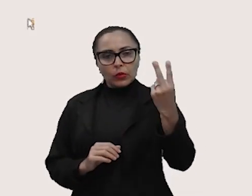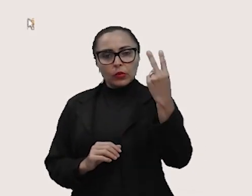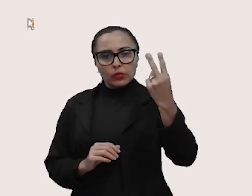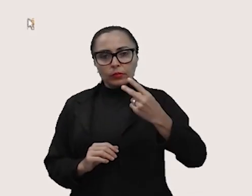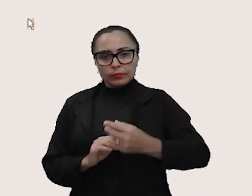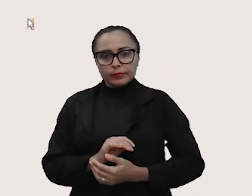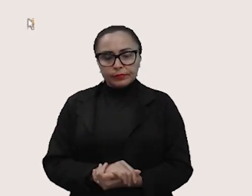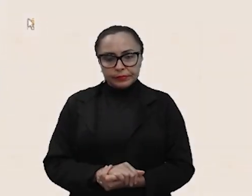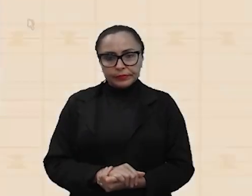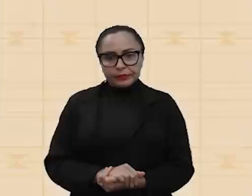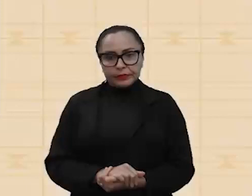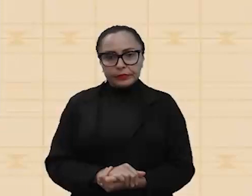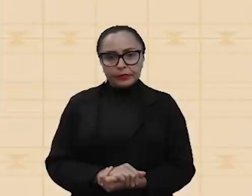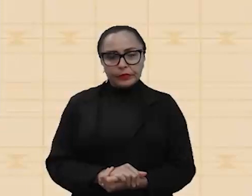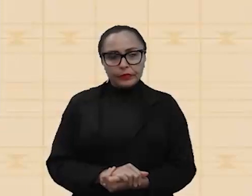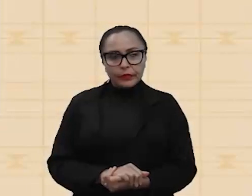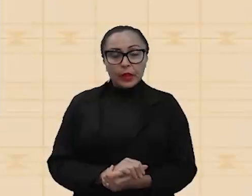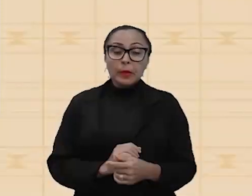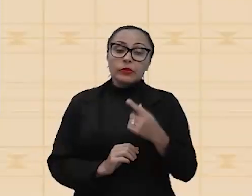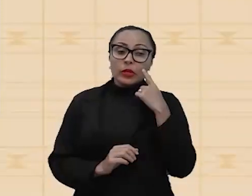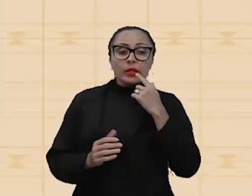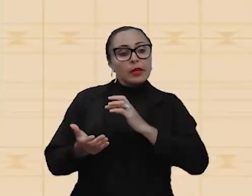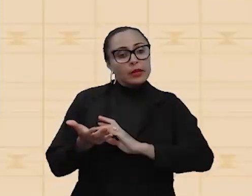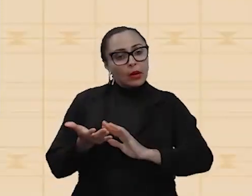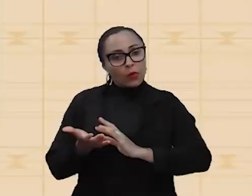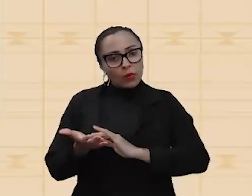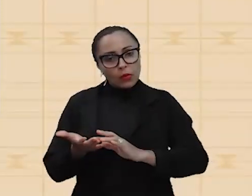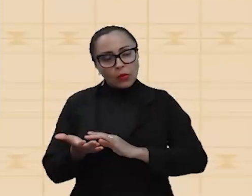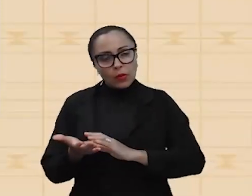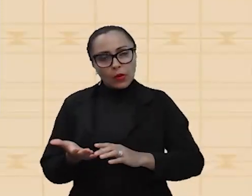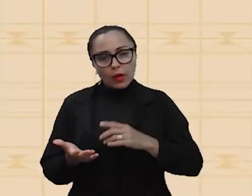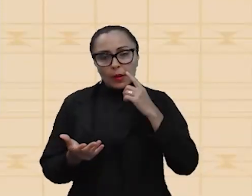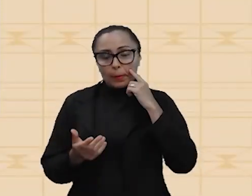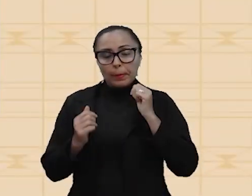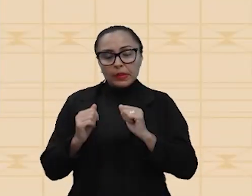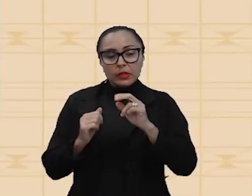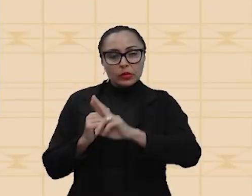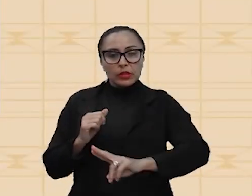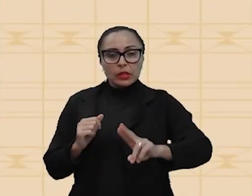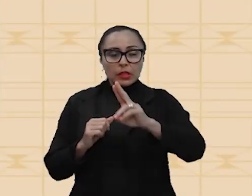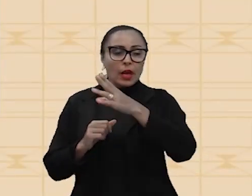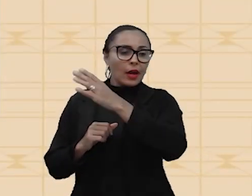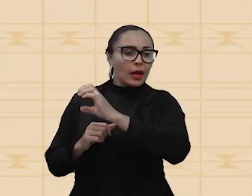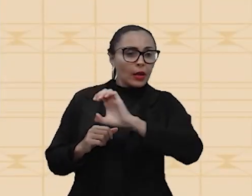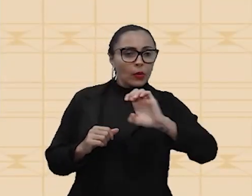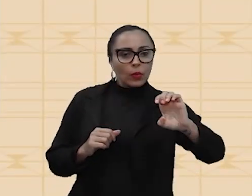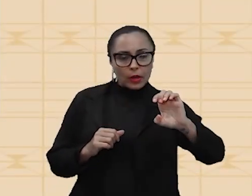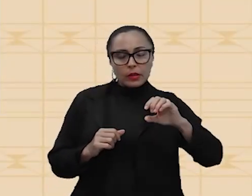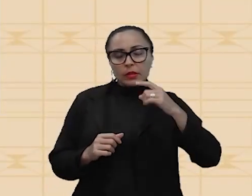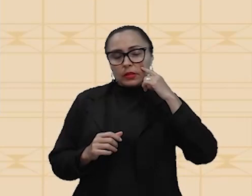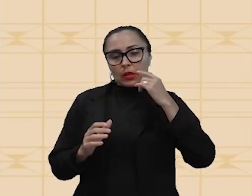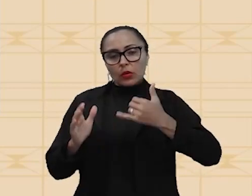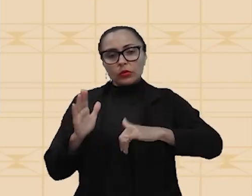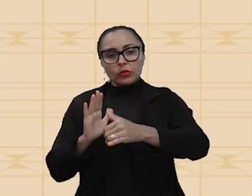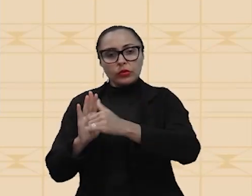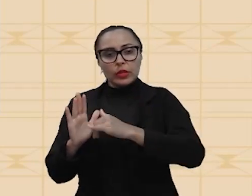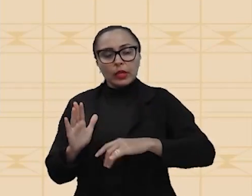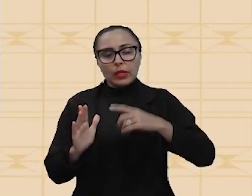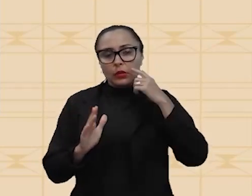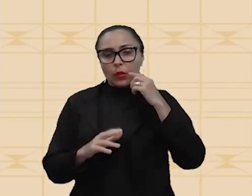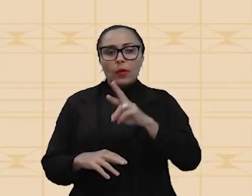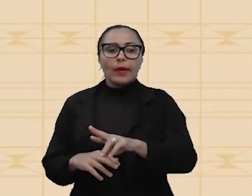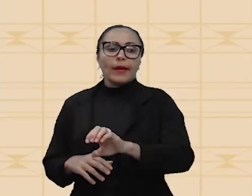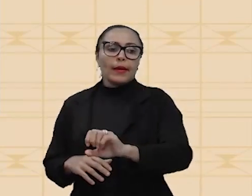bem, pessoal. Para a gente calcular a corrente, basta utilizarmos a equação do gerador real, onde a DDP ela